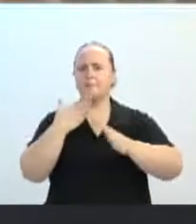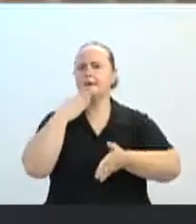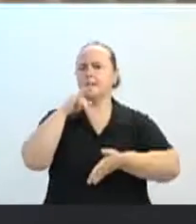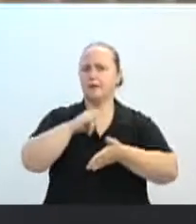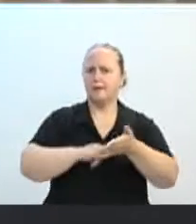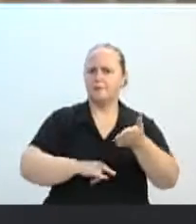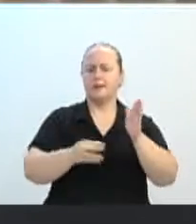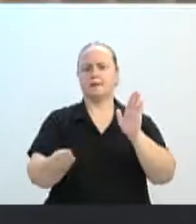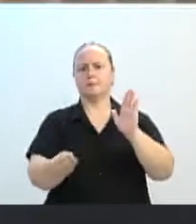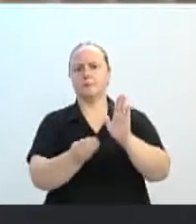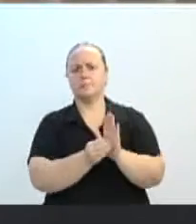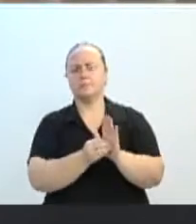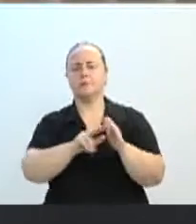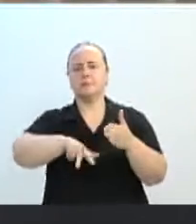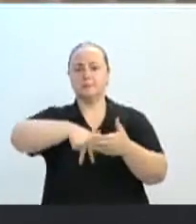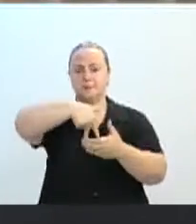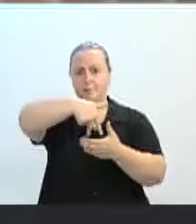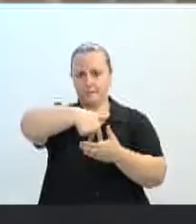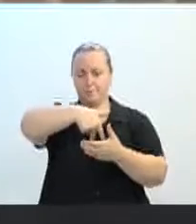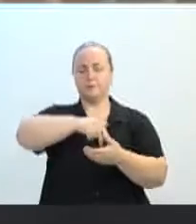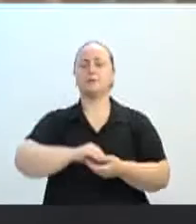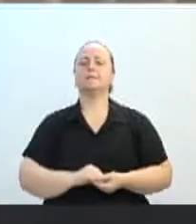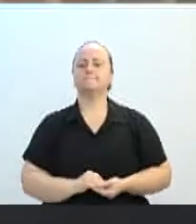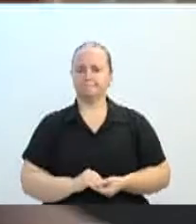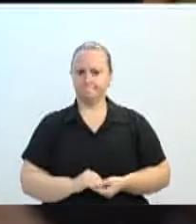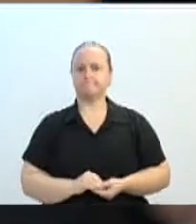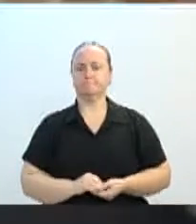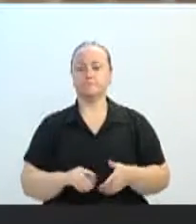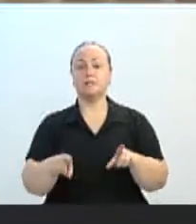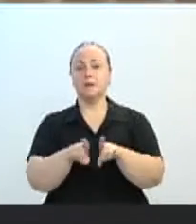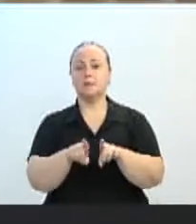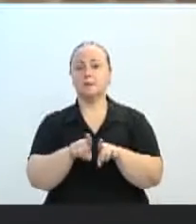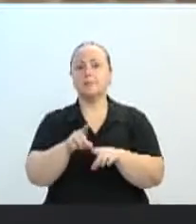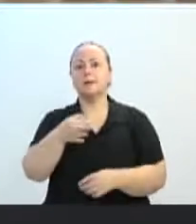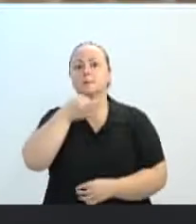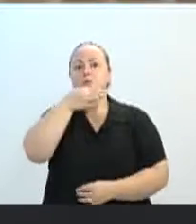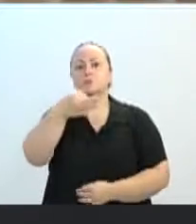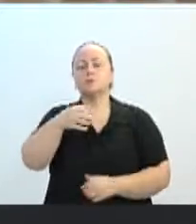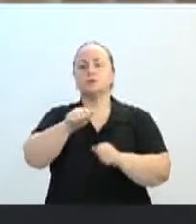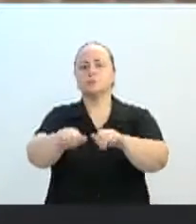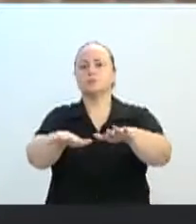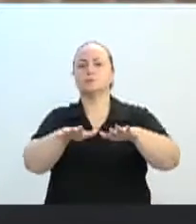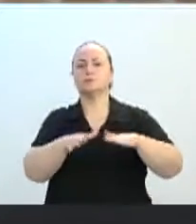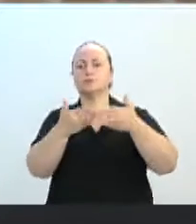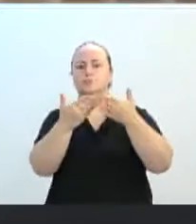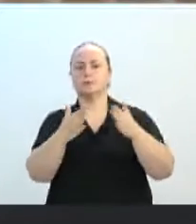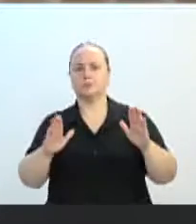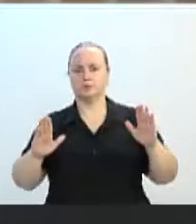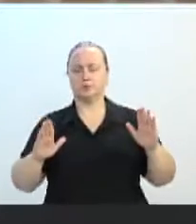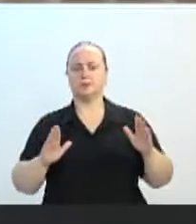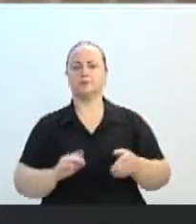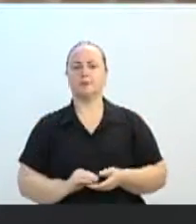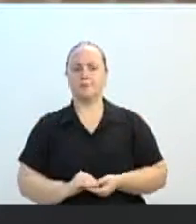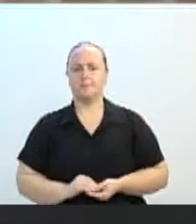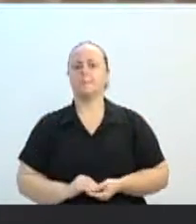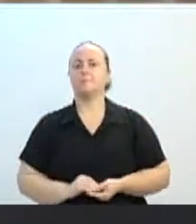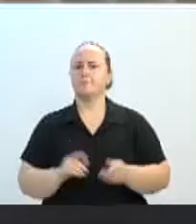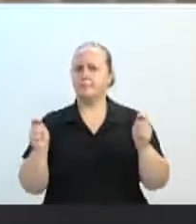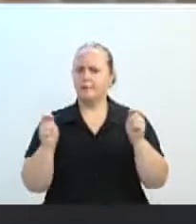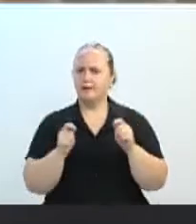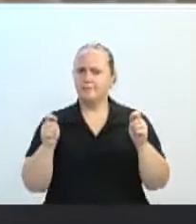indicações A Tribuna enfim e Inclusive a sugestão dessa audiência pública onde é importante na nós temos essa possibilidade